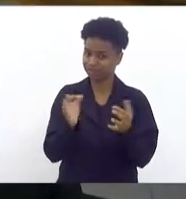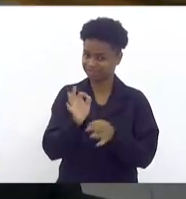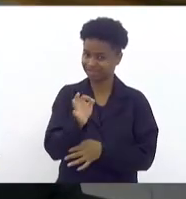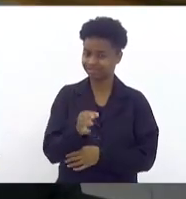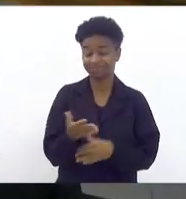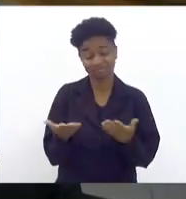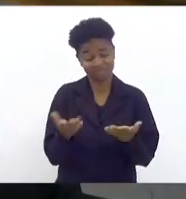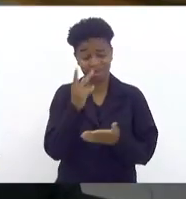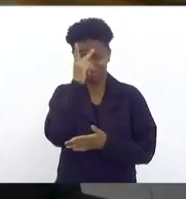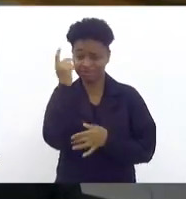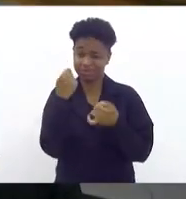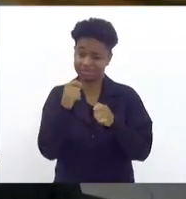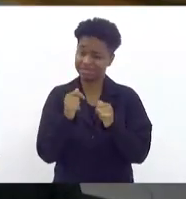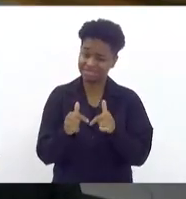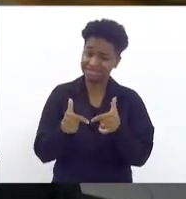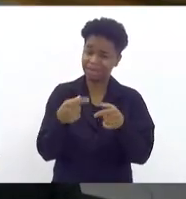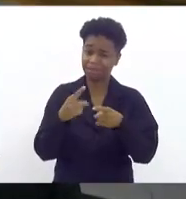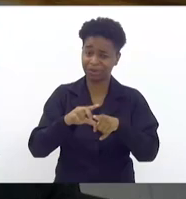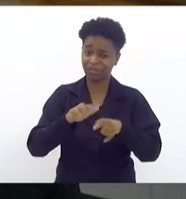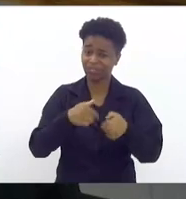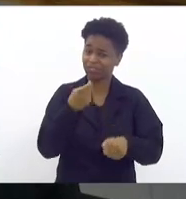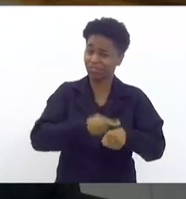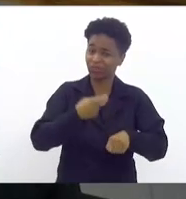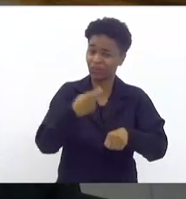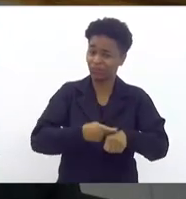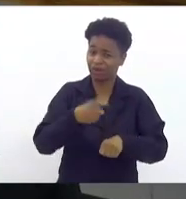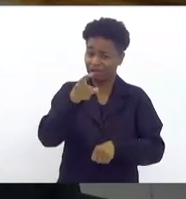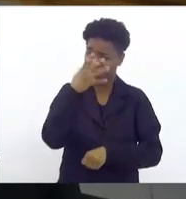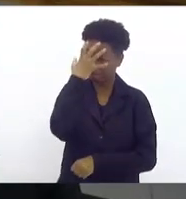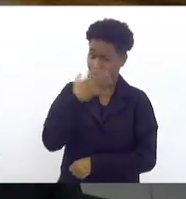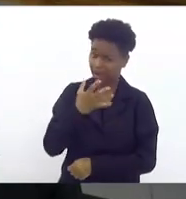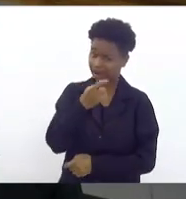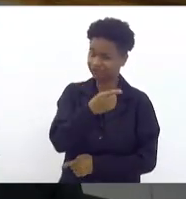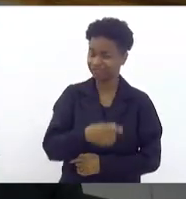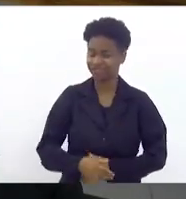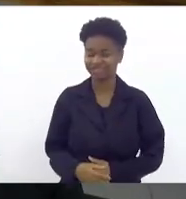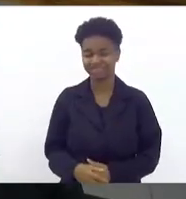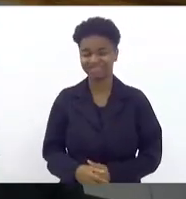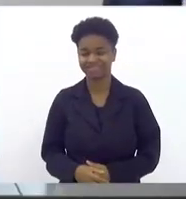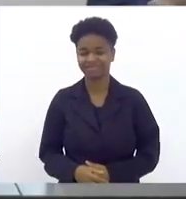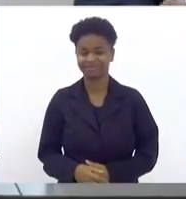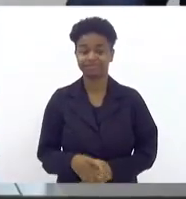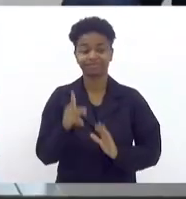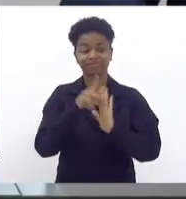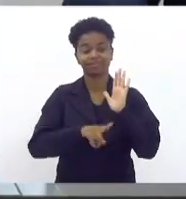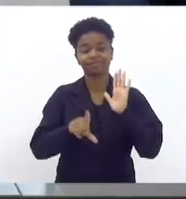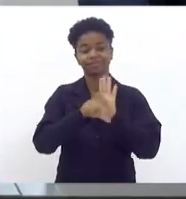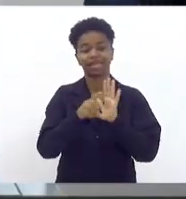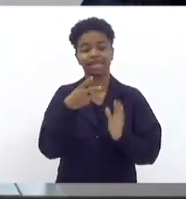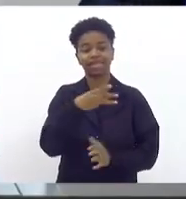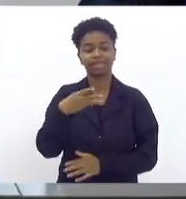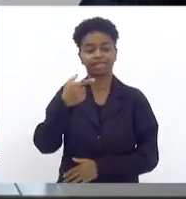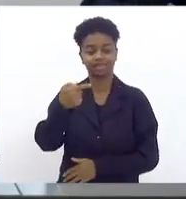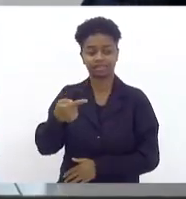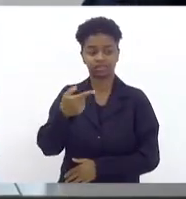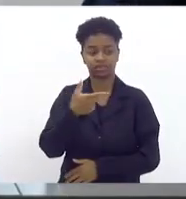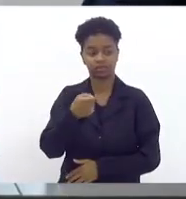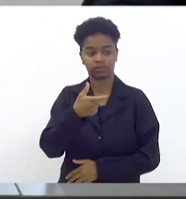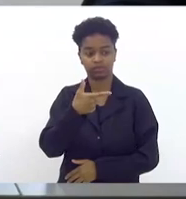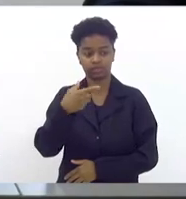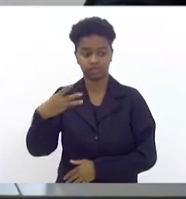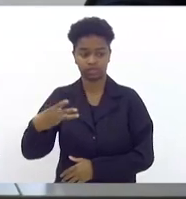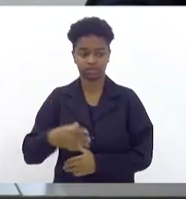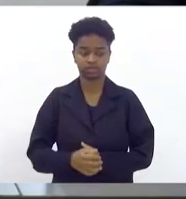tem que compensar a dureza e o mau humor de Vossa Excelência. Projeto de lei 337 de 23,